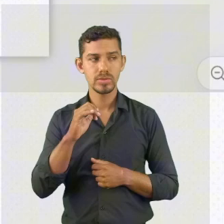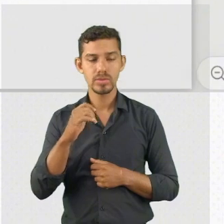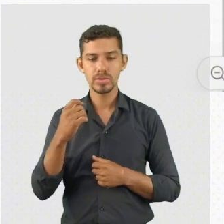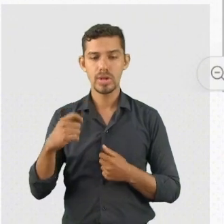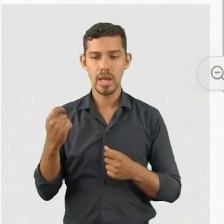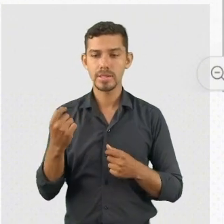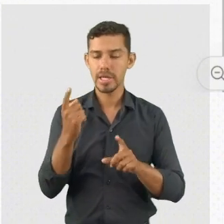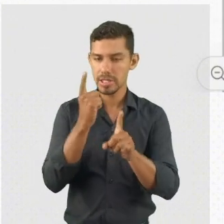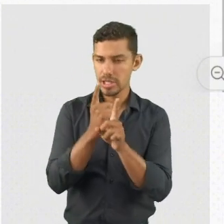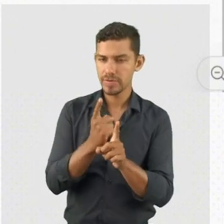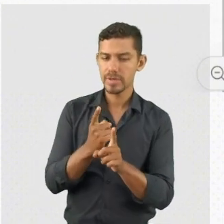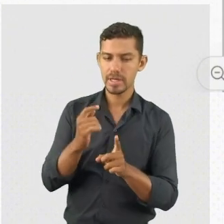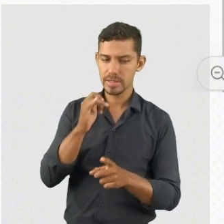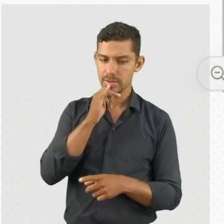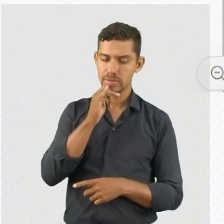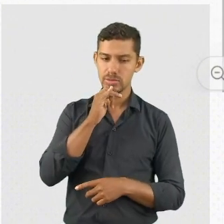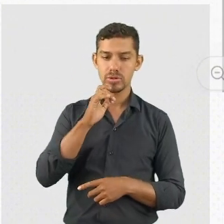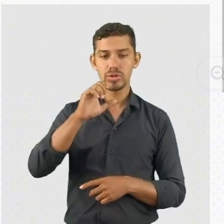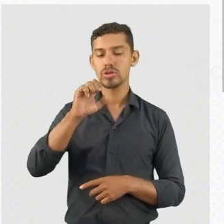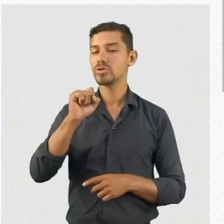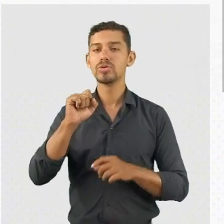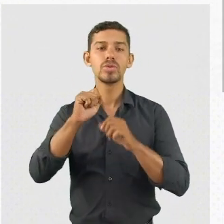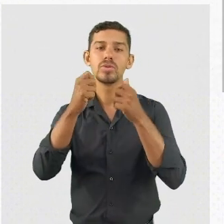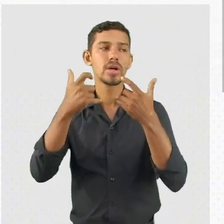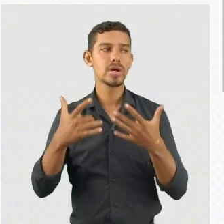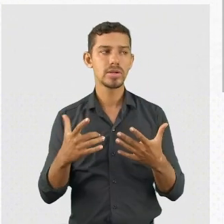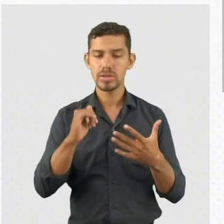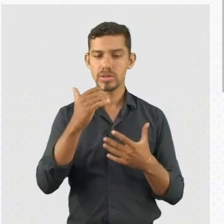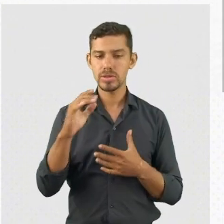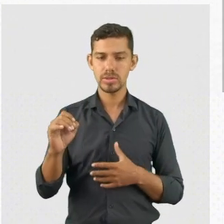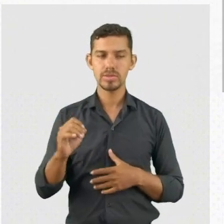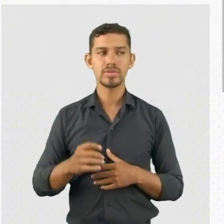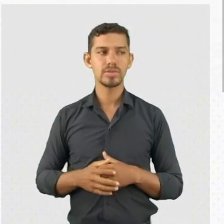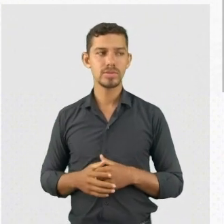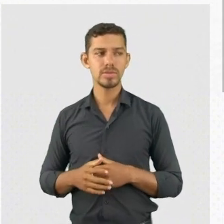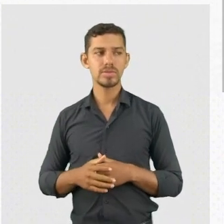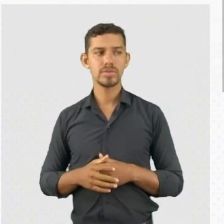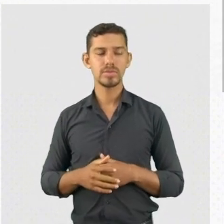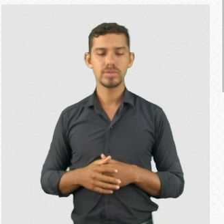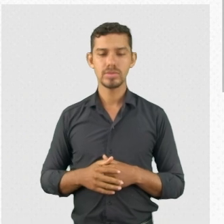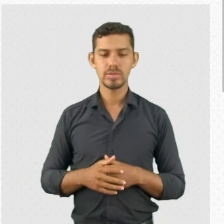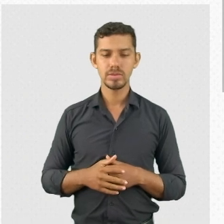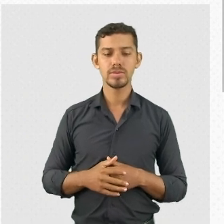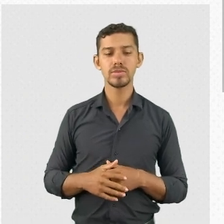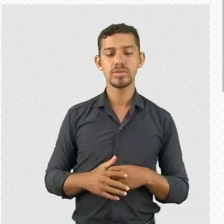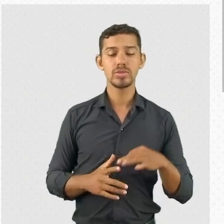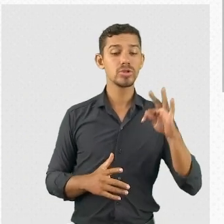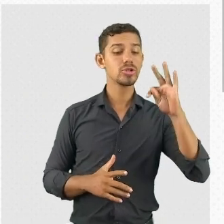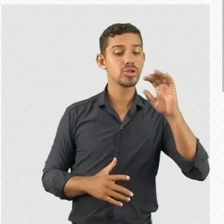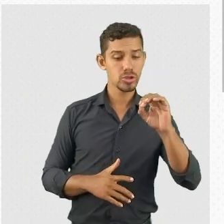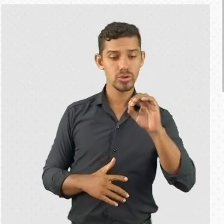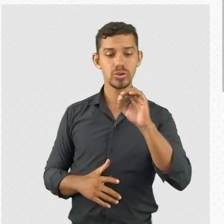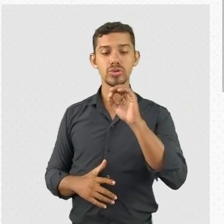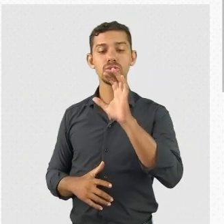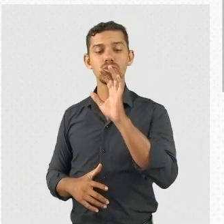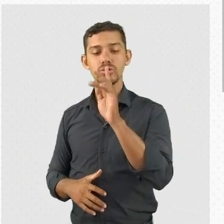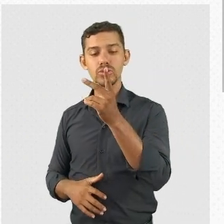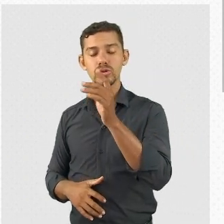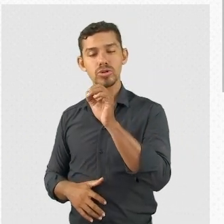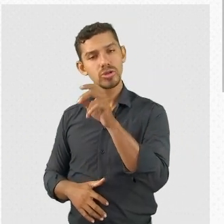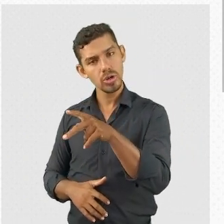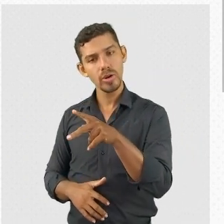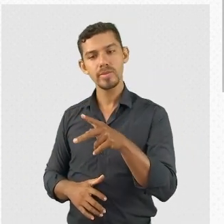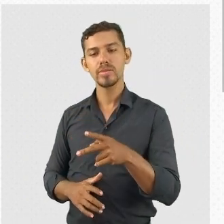essa identificação sobre a ação sem conjugação. Se eu falo to chop the